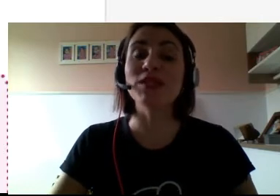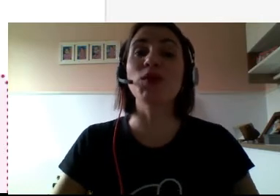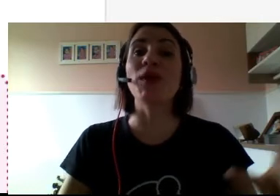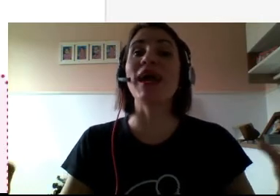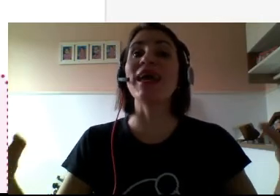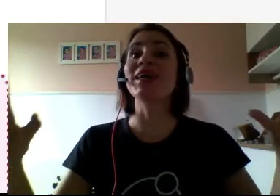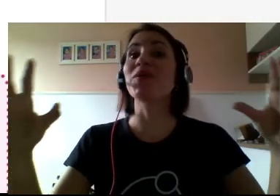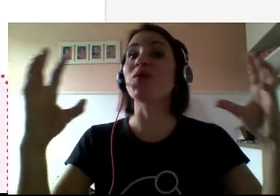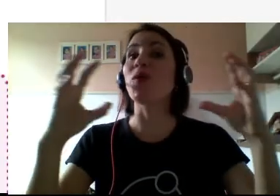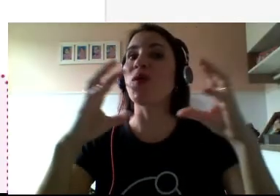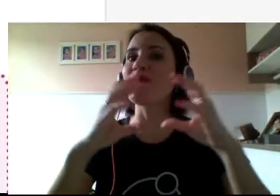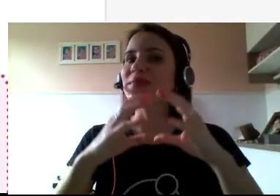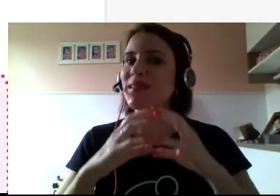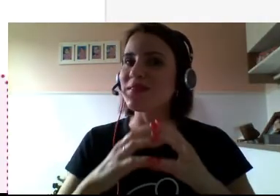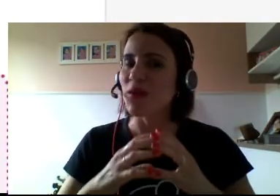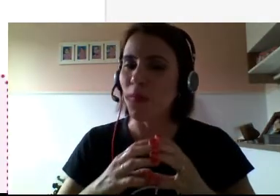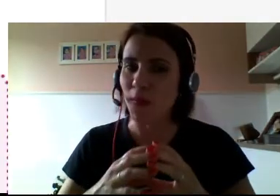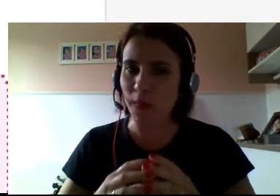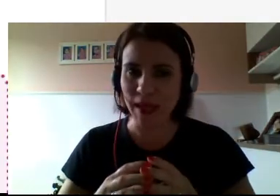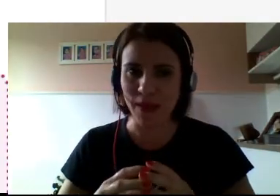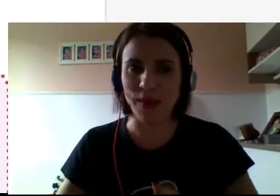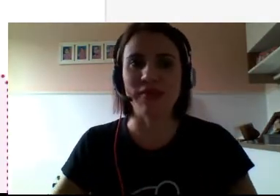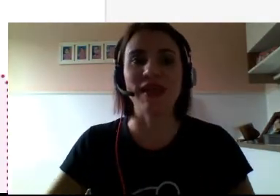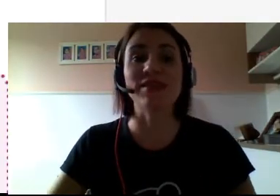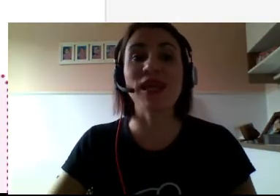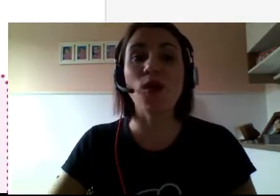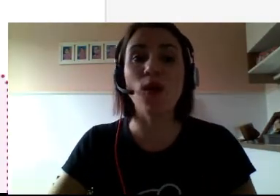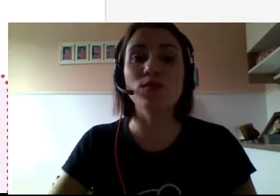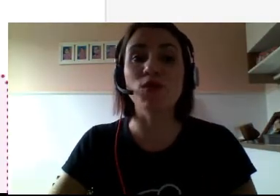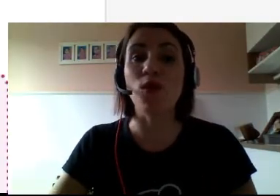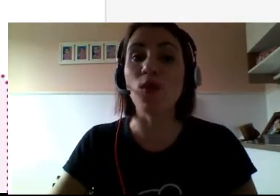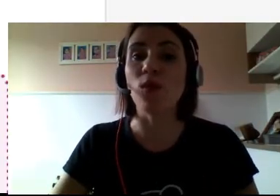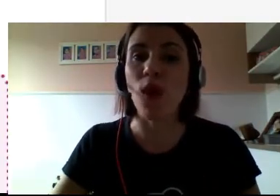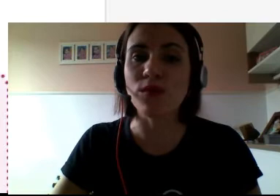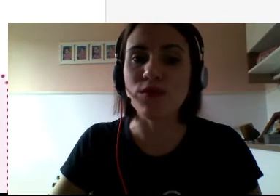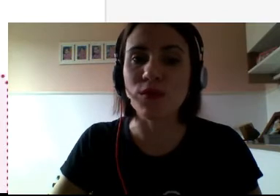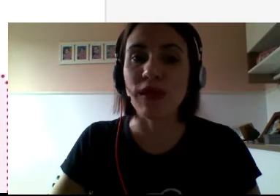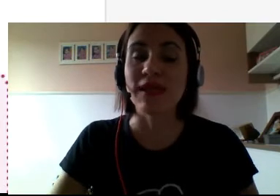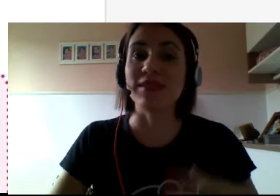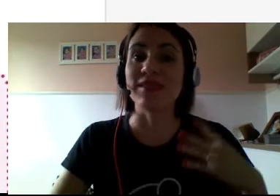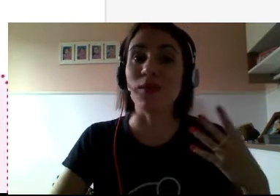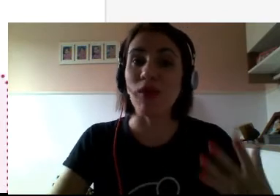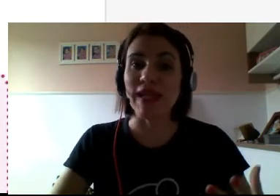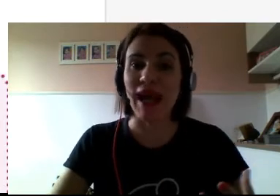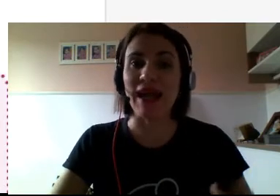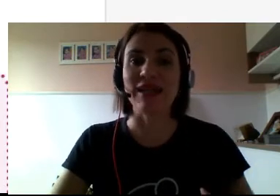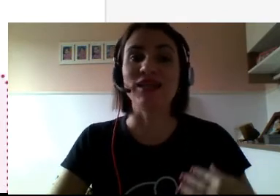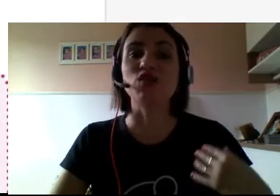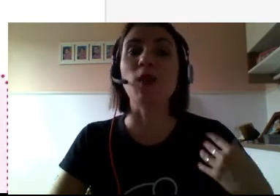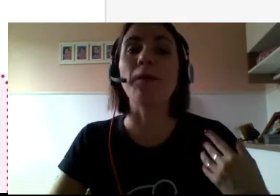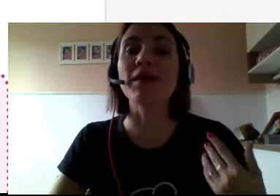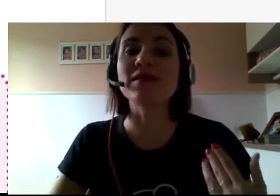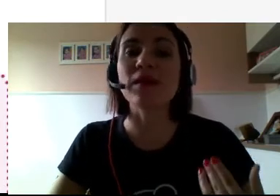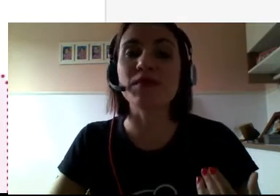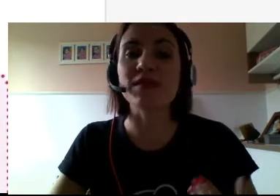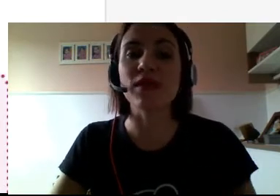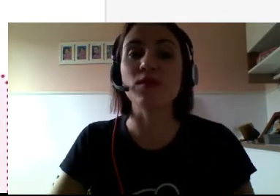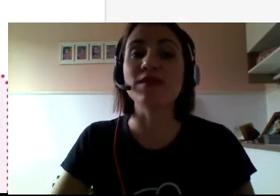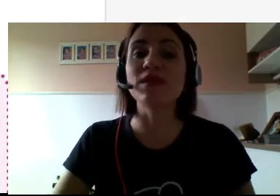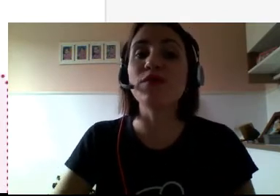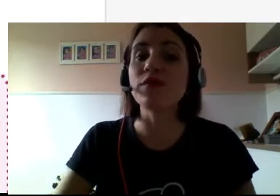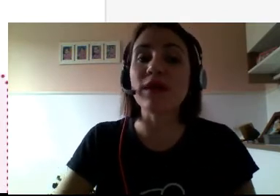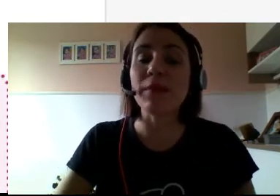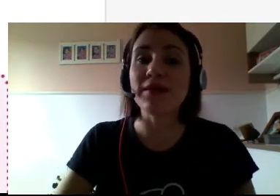está pronto quando encontra seu público um com o outro seu olhar e Sua